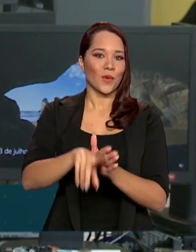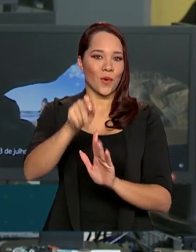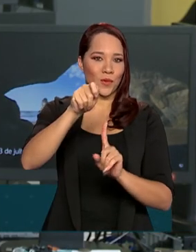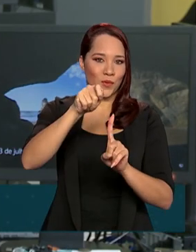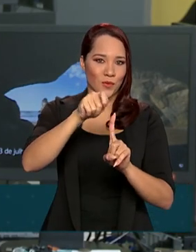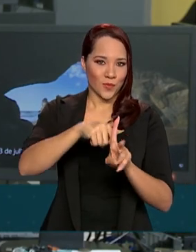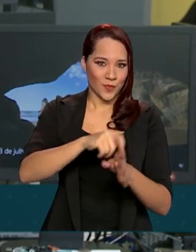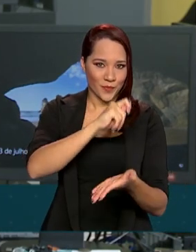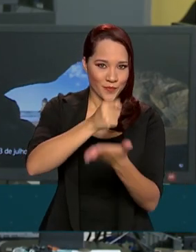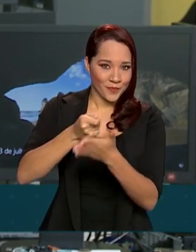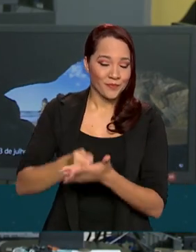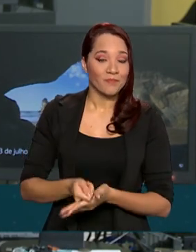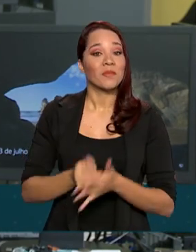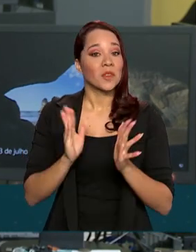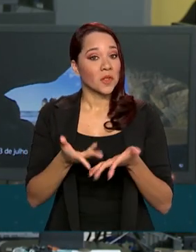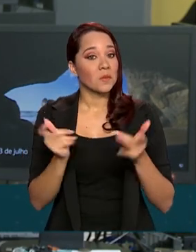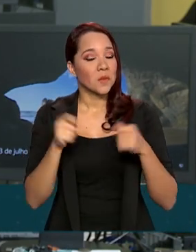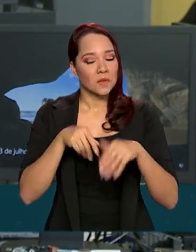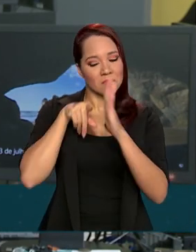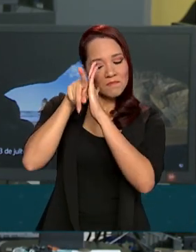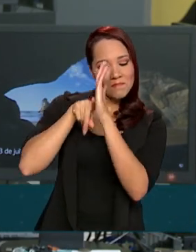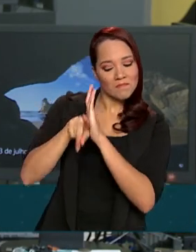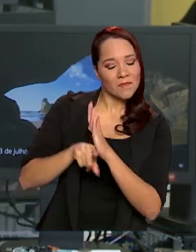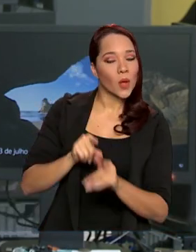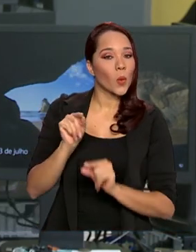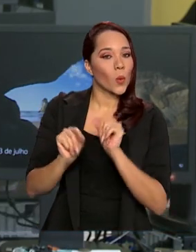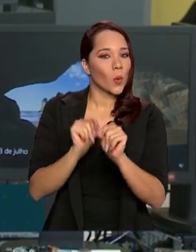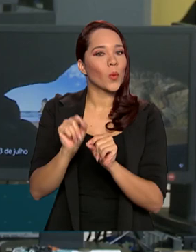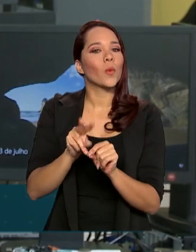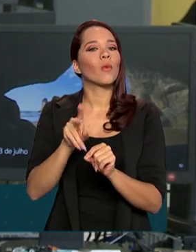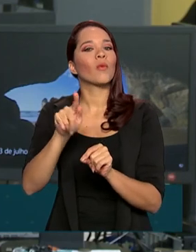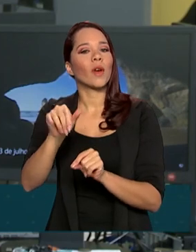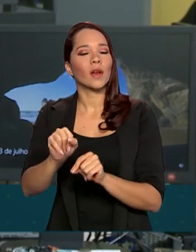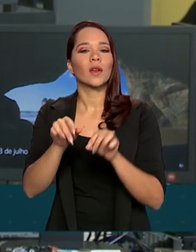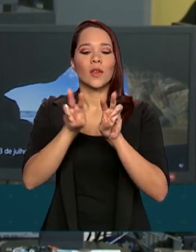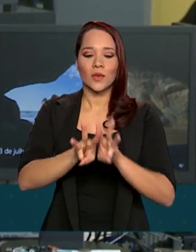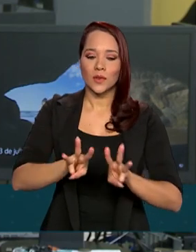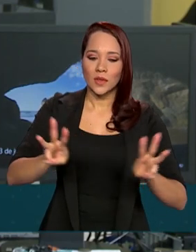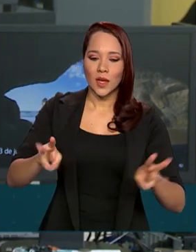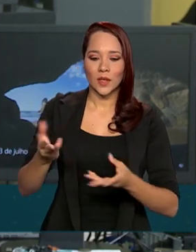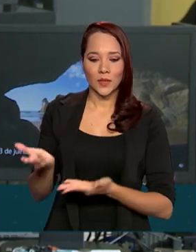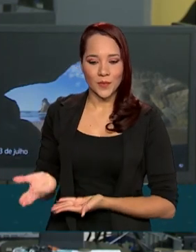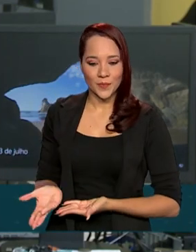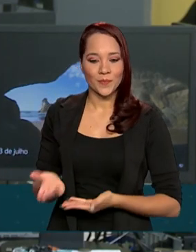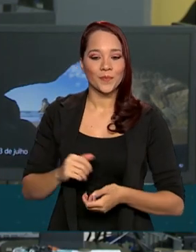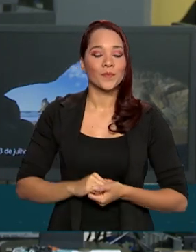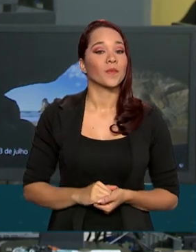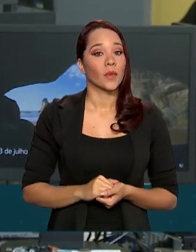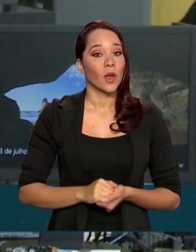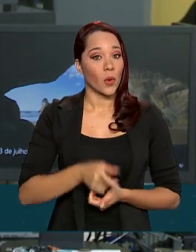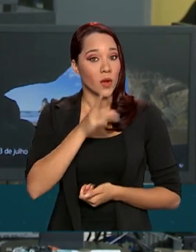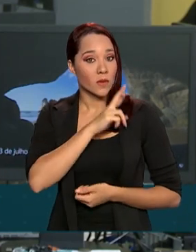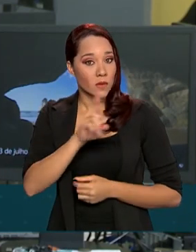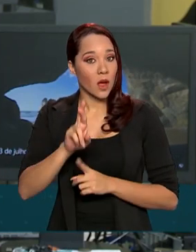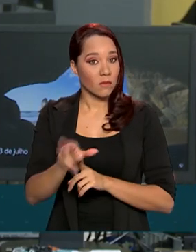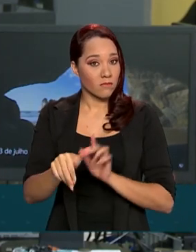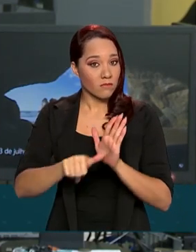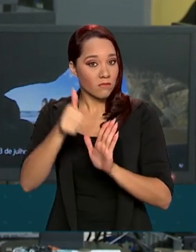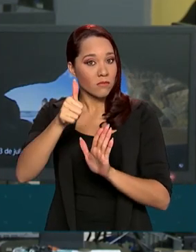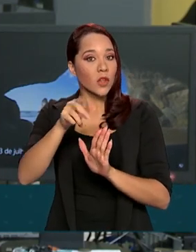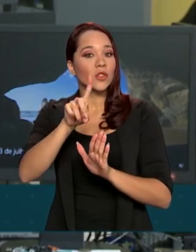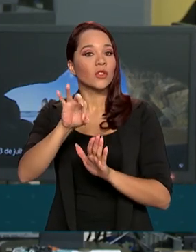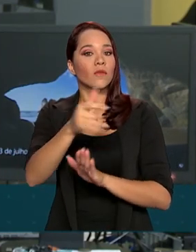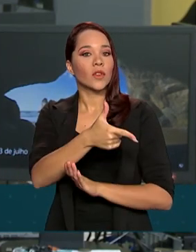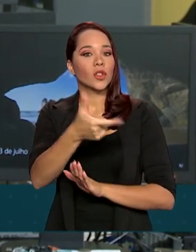mensalidade. Já é possível pesquisar o que está sendo oferecido no site do ProUni. O resultado da primeira chamada sai no dia